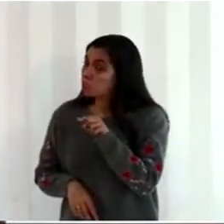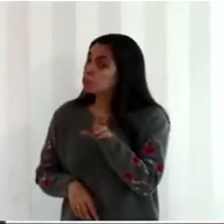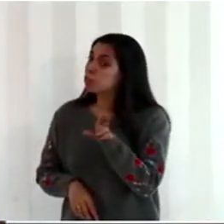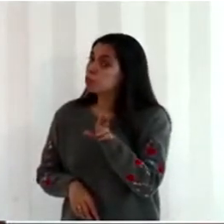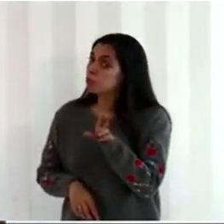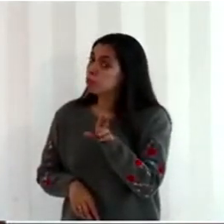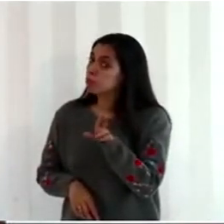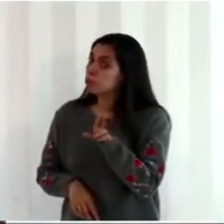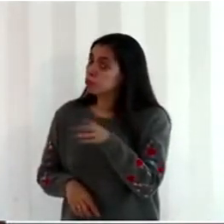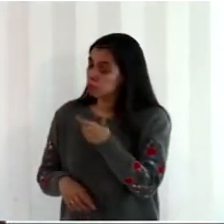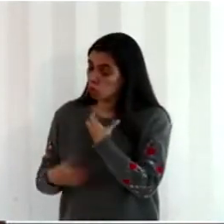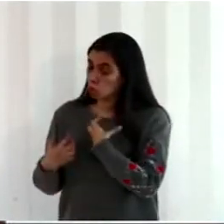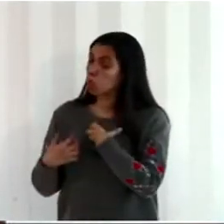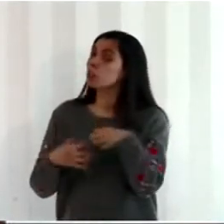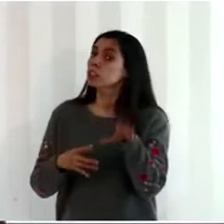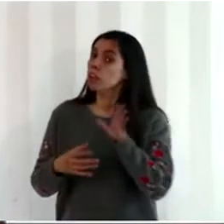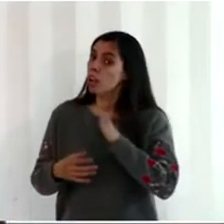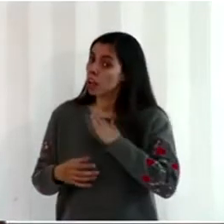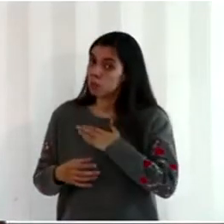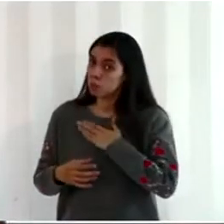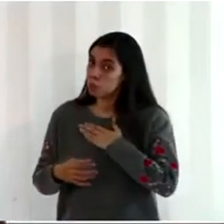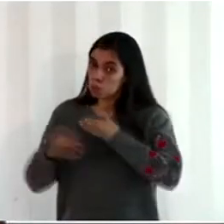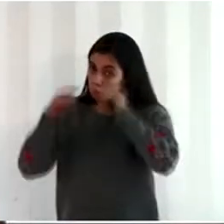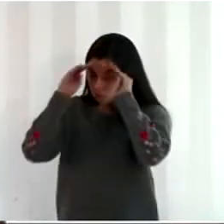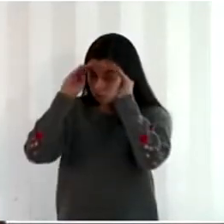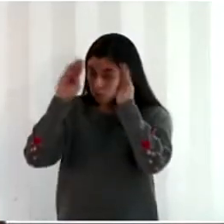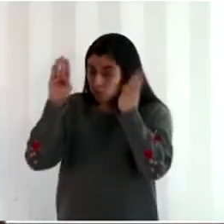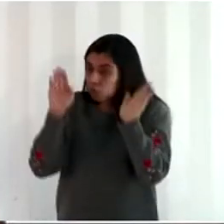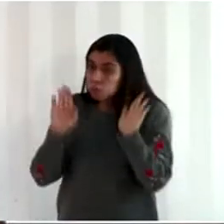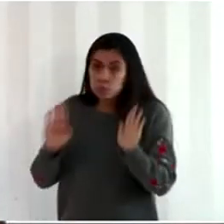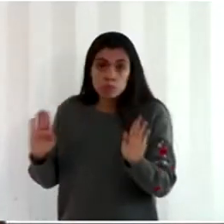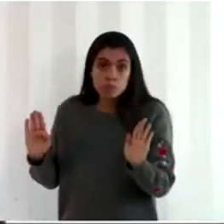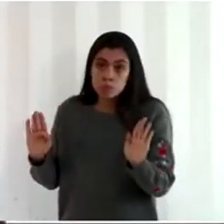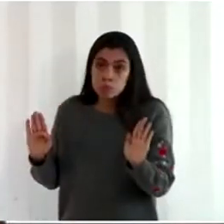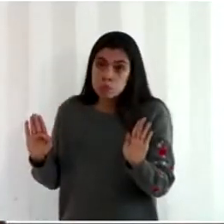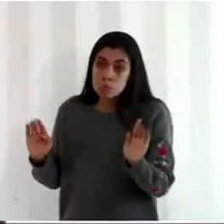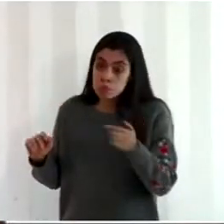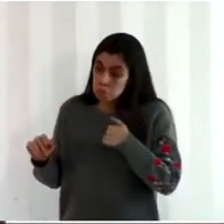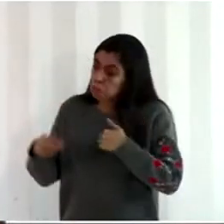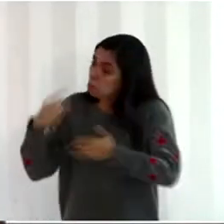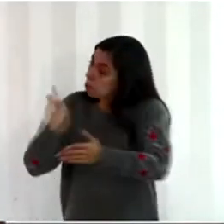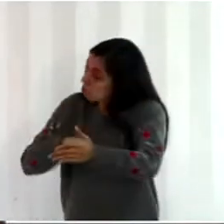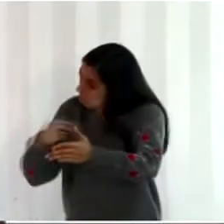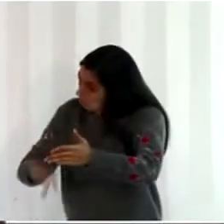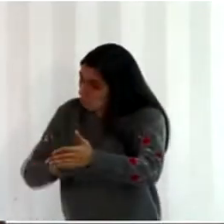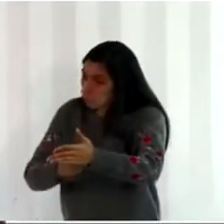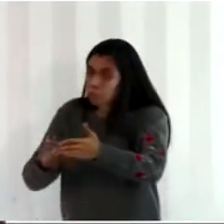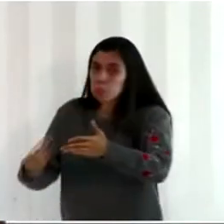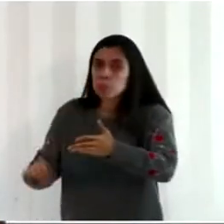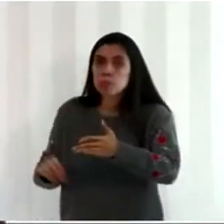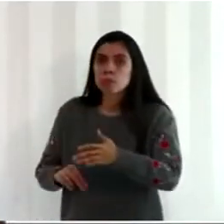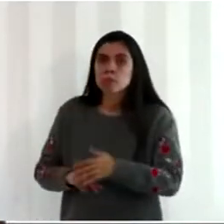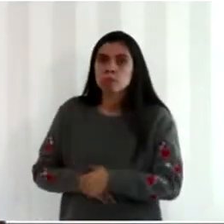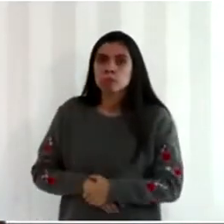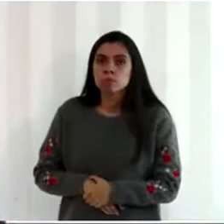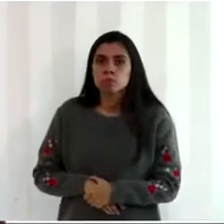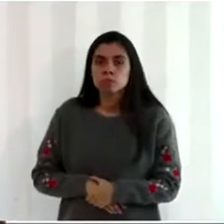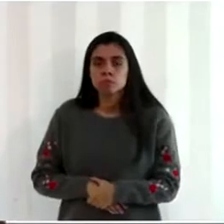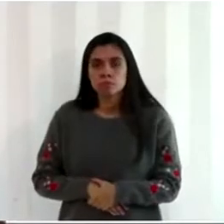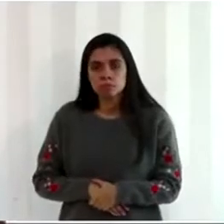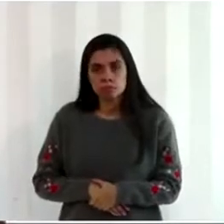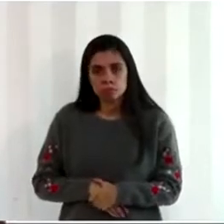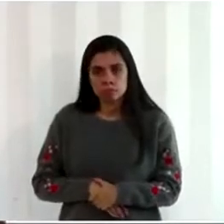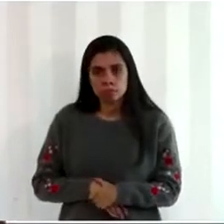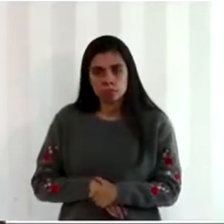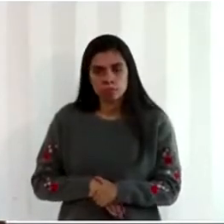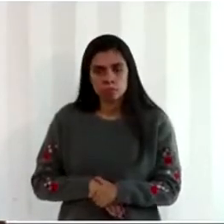não atenderam a minha palavra. Por isso que o verso 15 diz assim: agora, pois, considerai